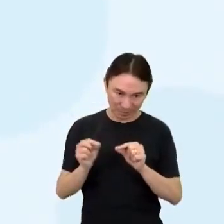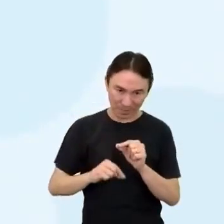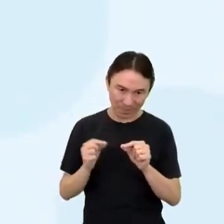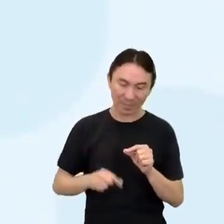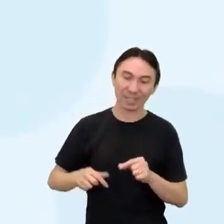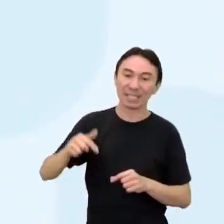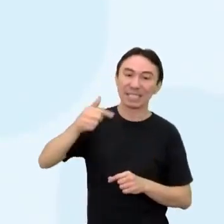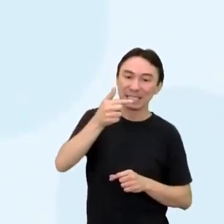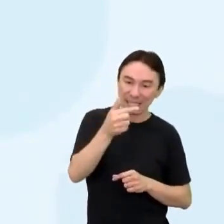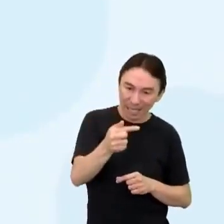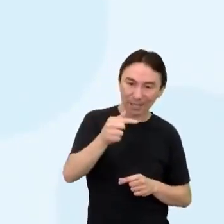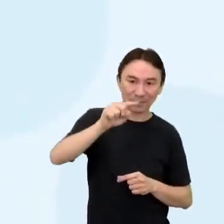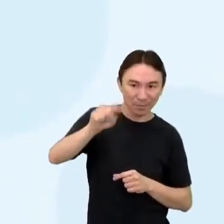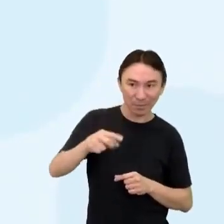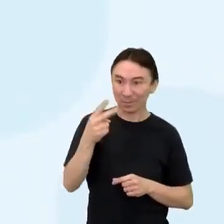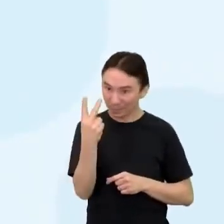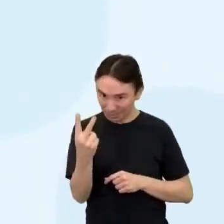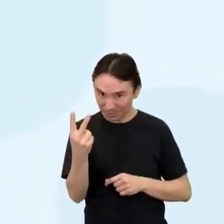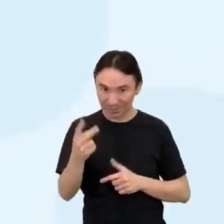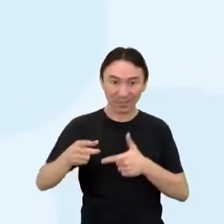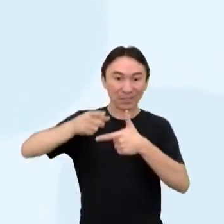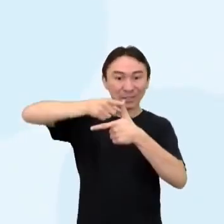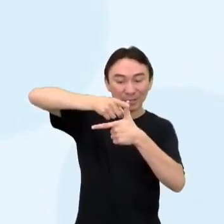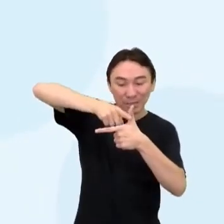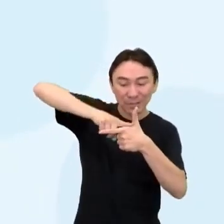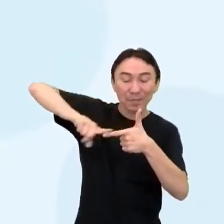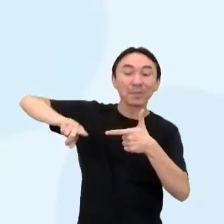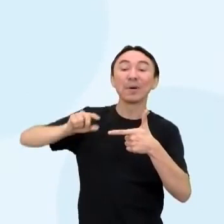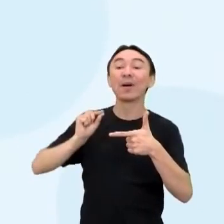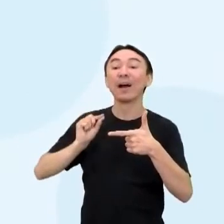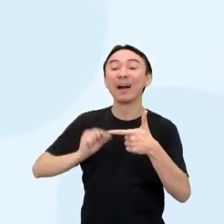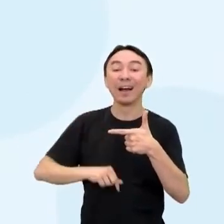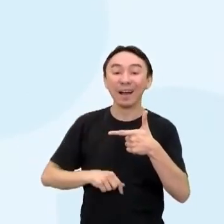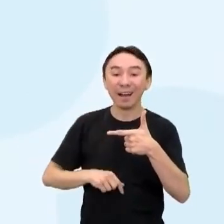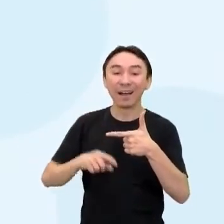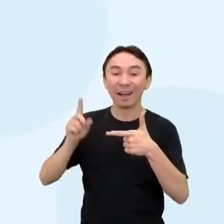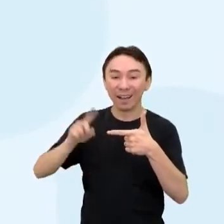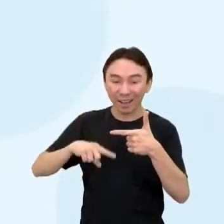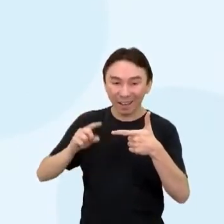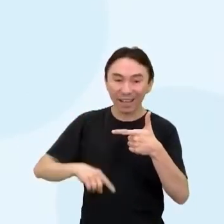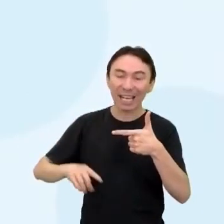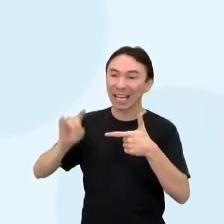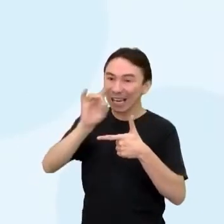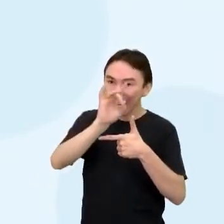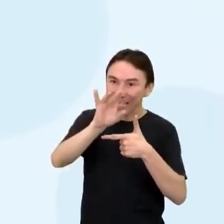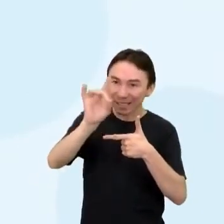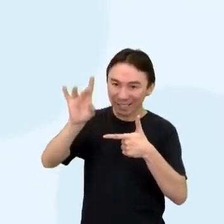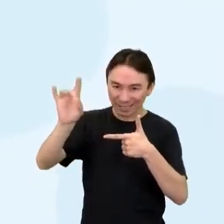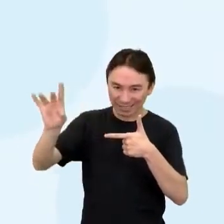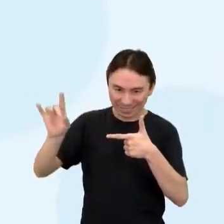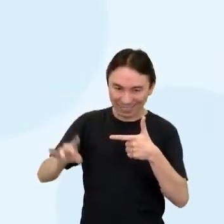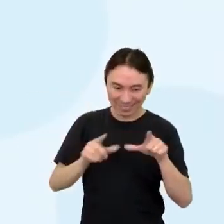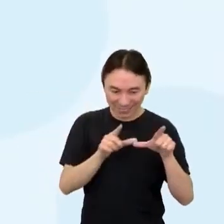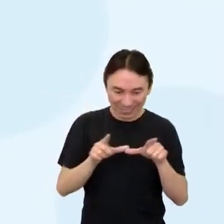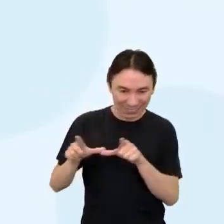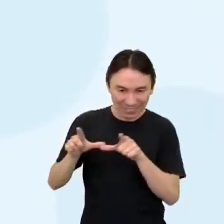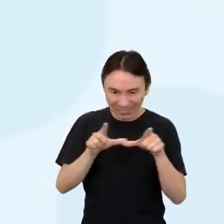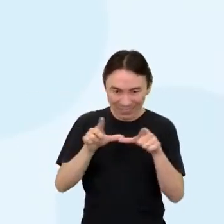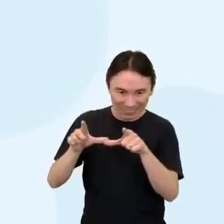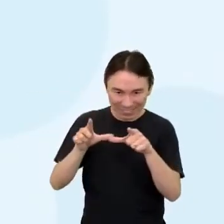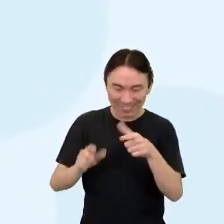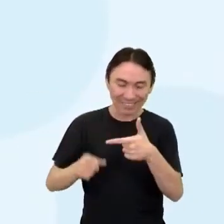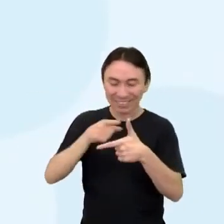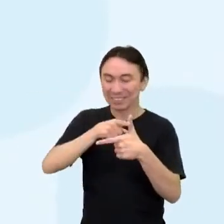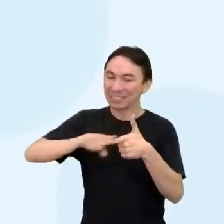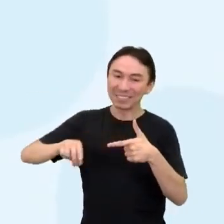total, 7,2, e dividi por quem? Tá? Pela área de cada piso cerâmico. Encontramos aí, portanto,